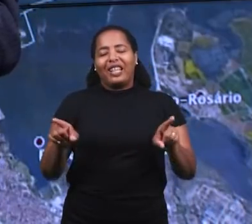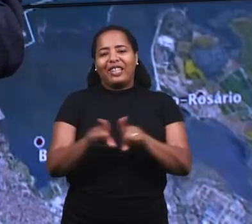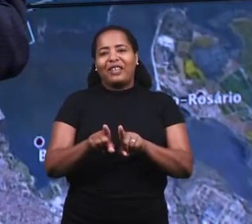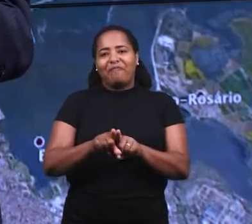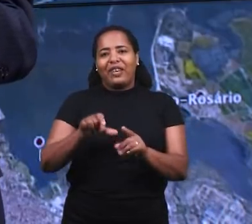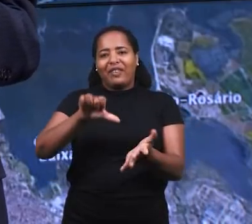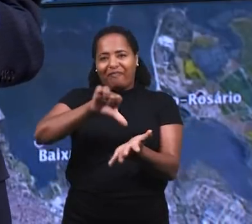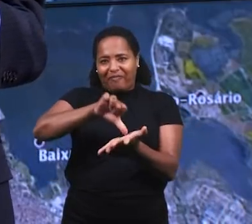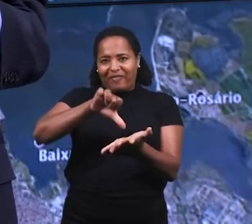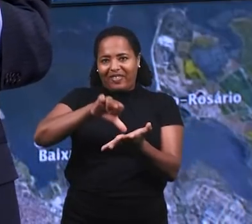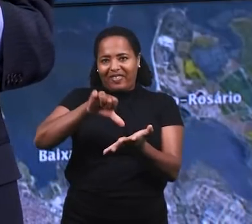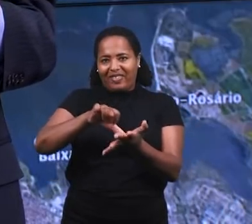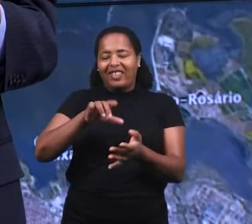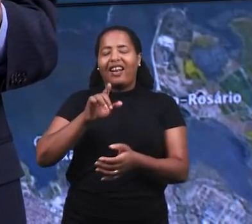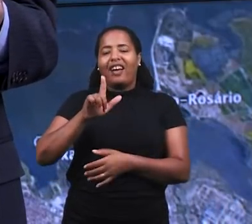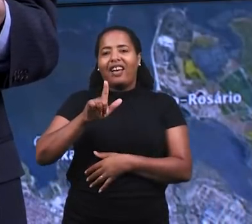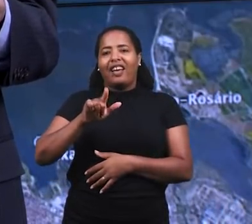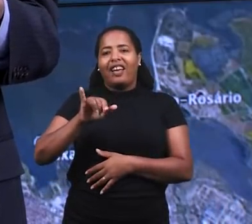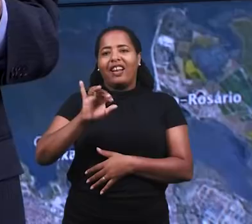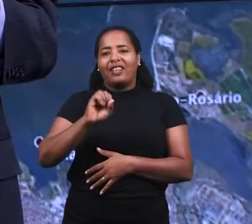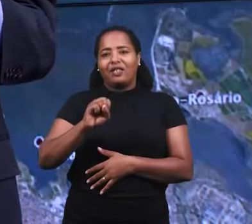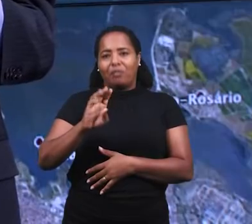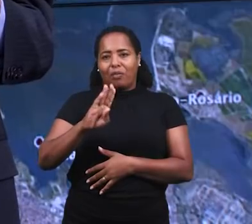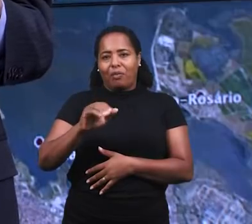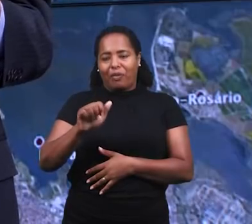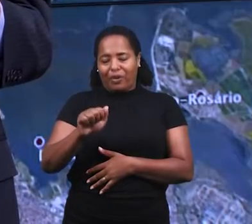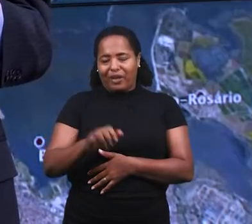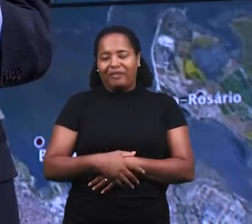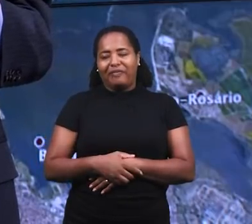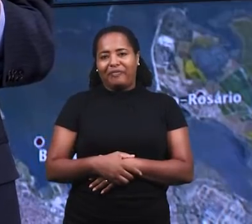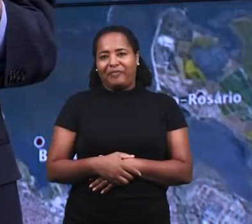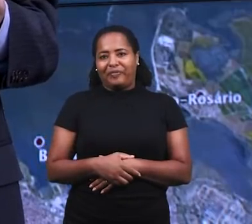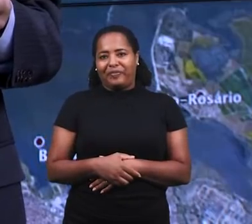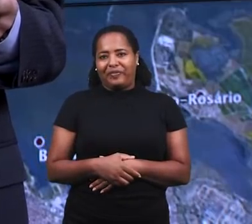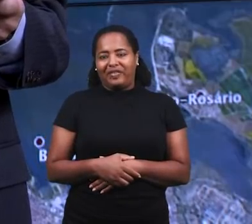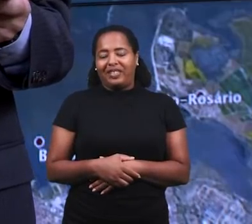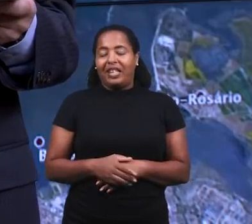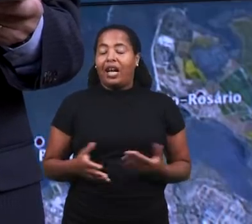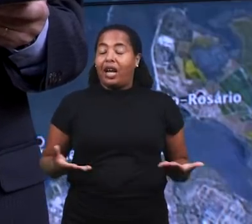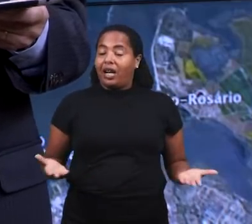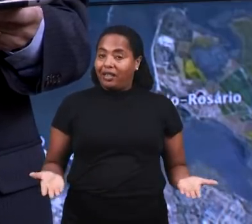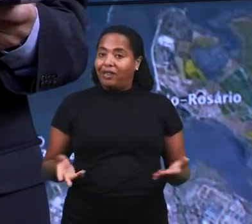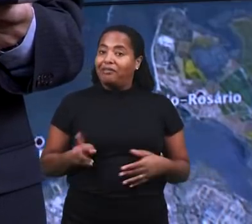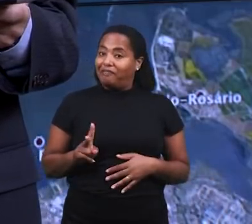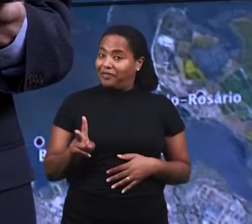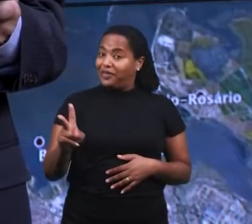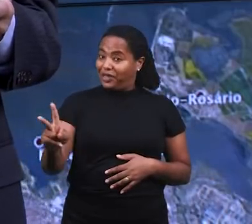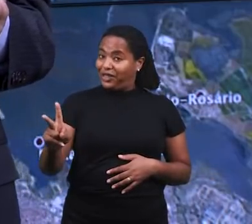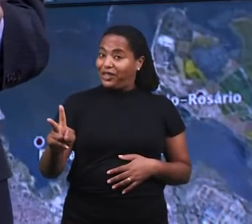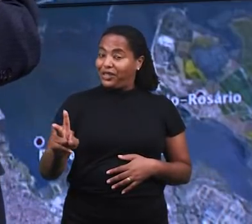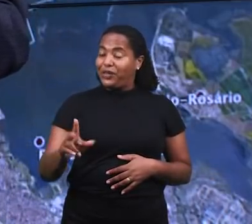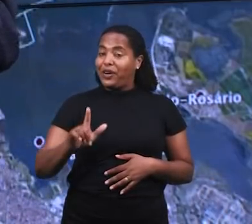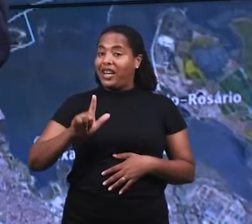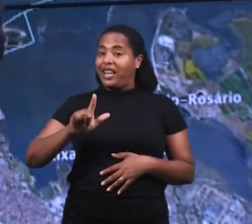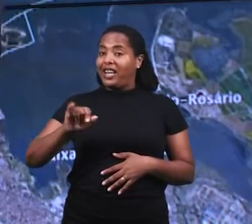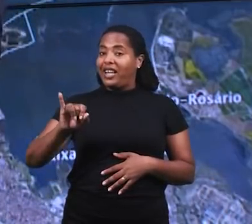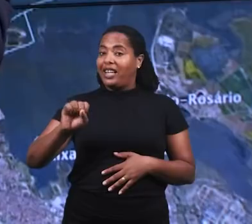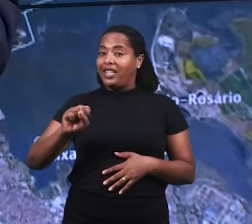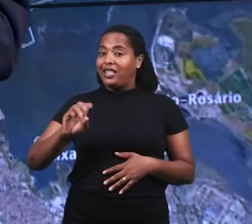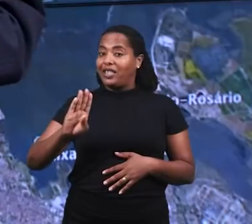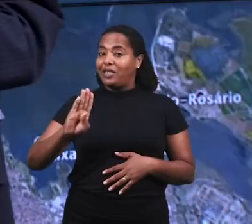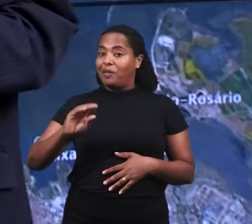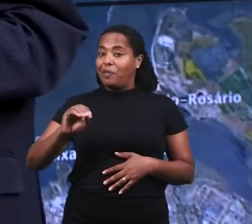e também a nossa igreja aí central em Lisboa. Glória a Deus, louvado seja o nome do Senhor. Nós iremos